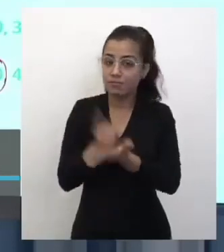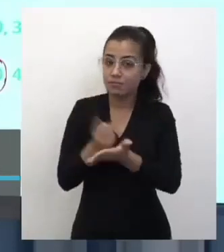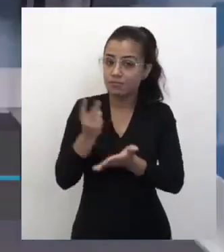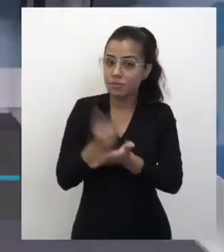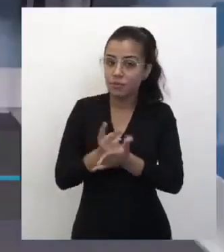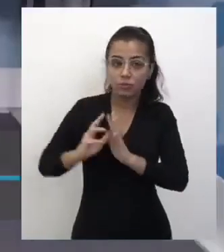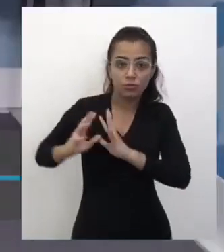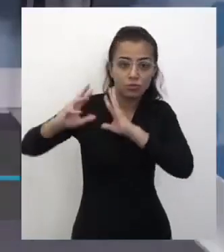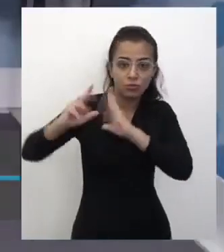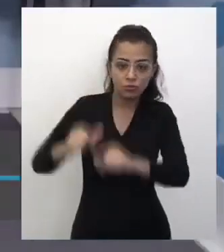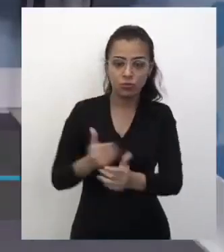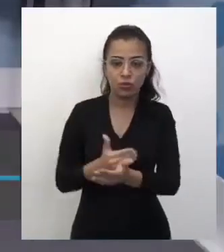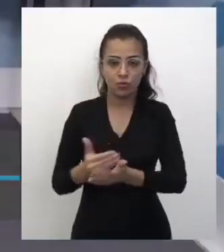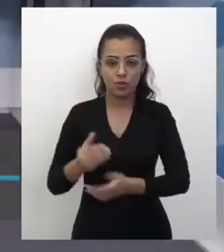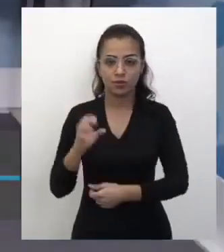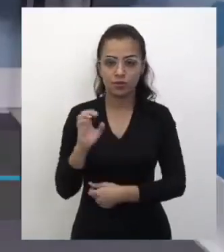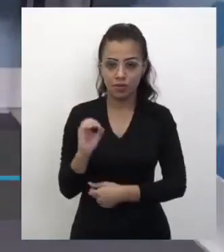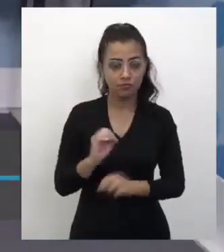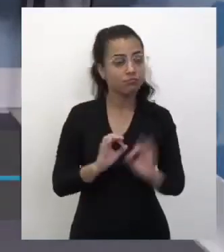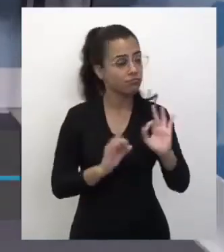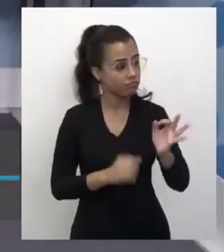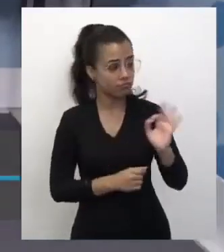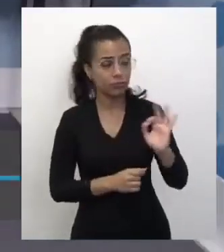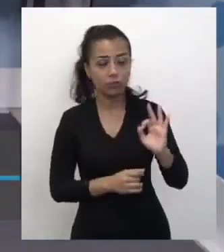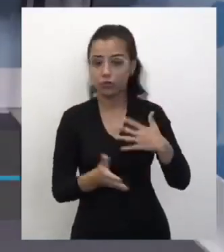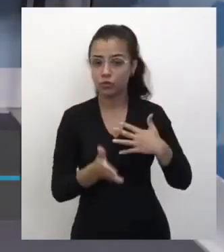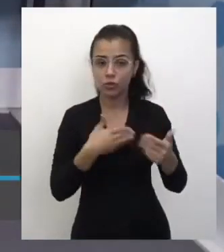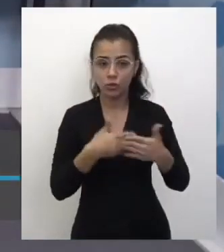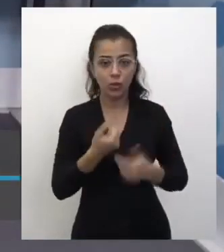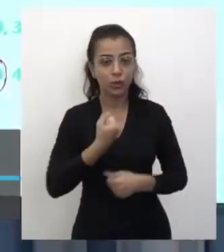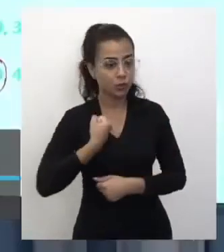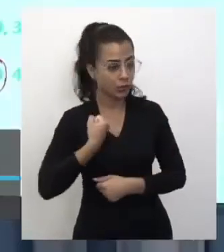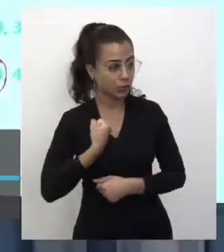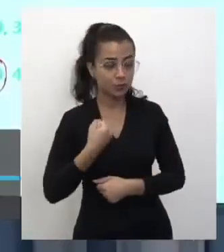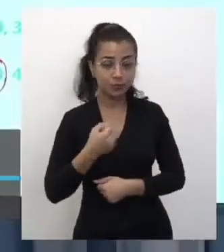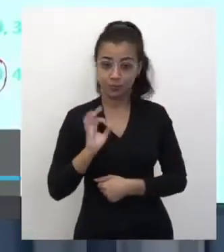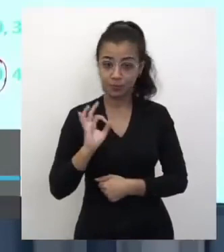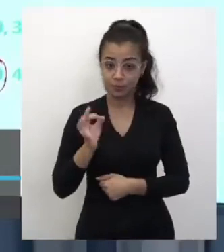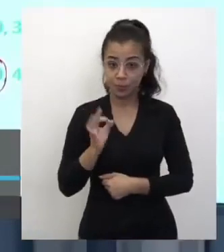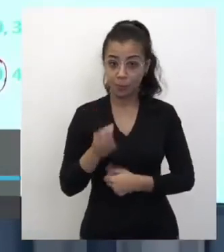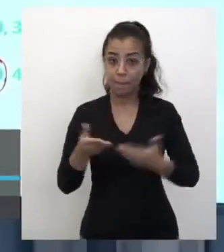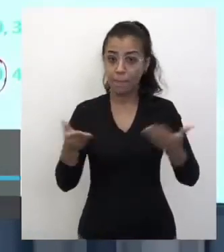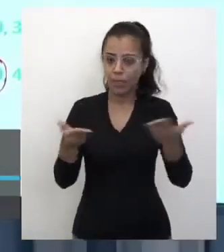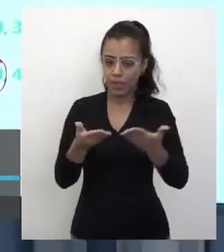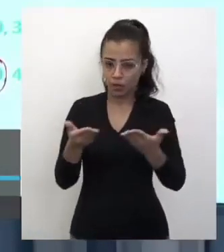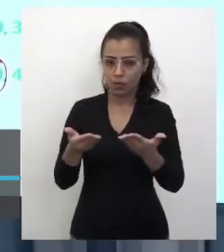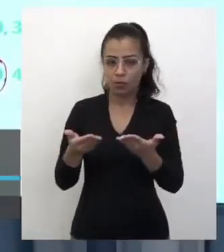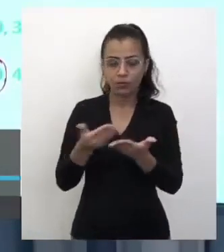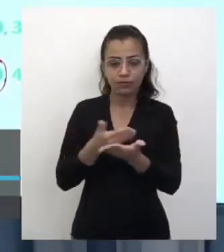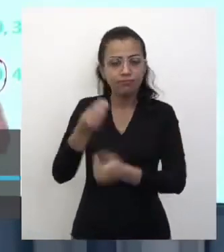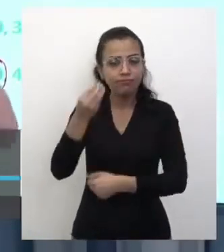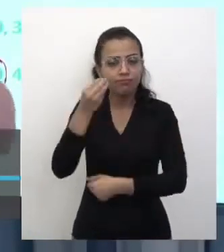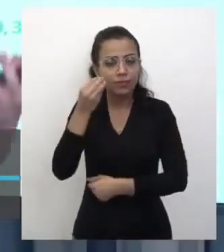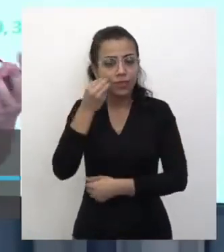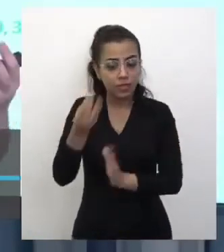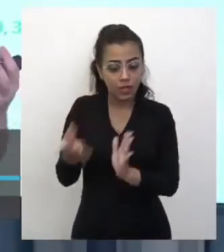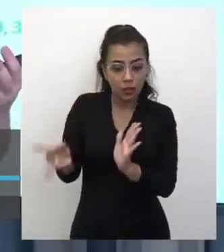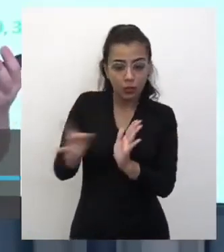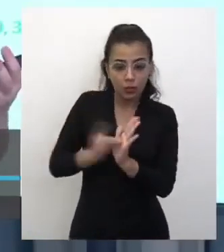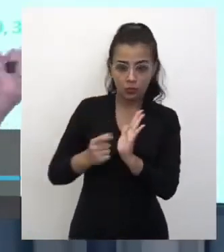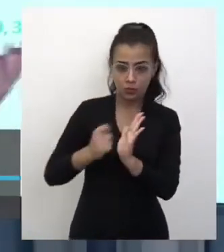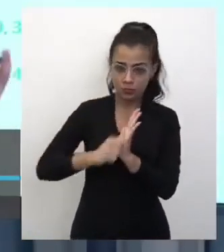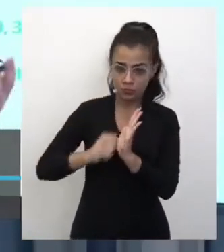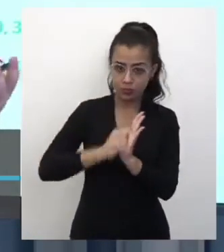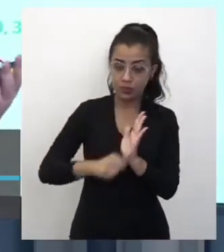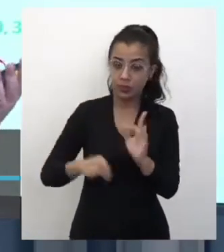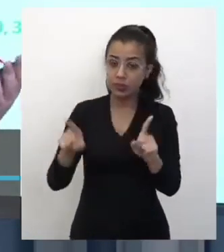Osmar? 0 é múltiplo de qualquer número, então. Isso mesmo, beleza? Perfeito. Boa. Então, tentem aí, anotem no caderno, é muito importante isso. E aí, anotem também